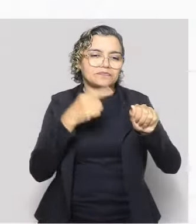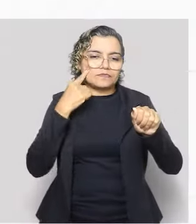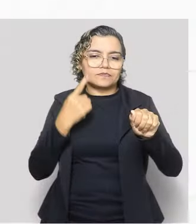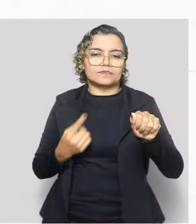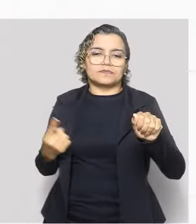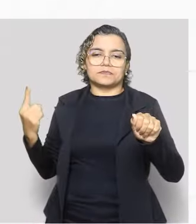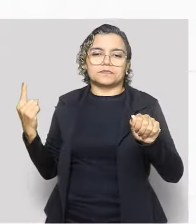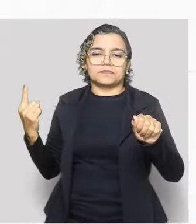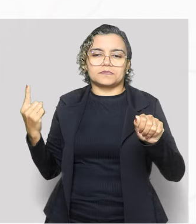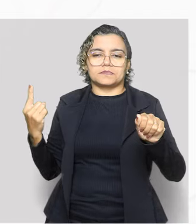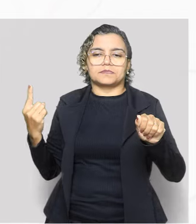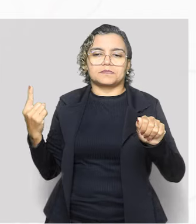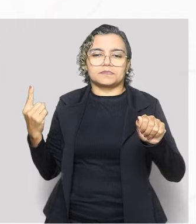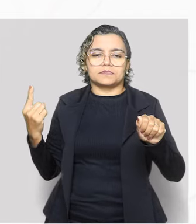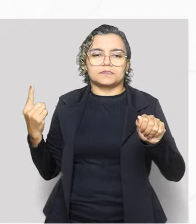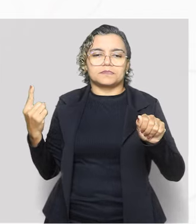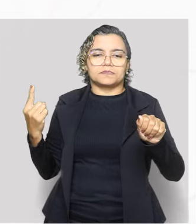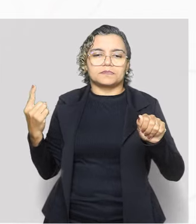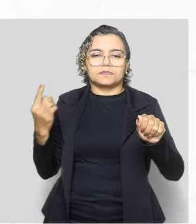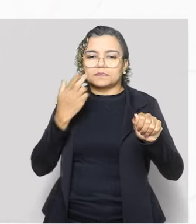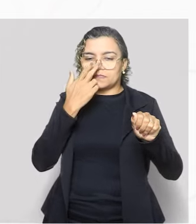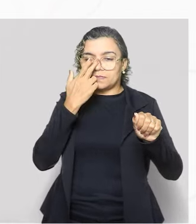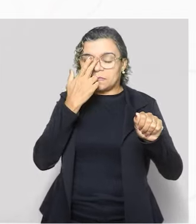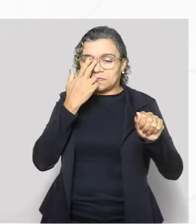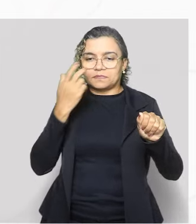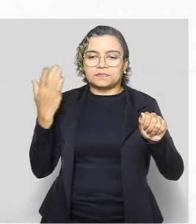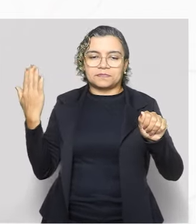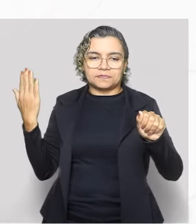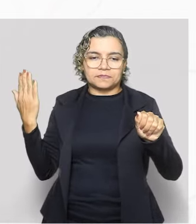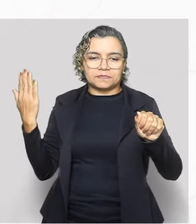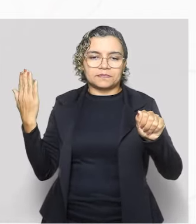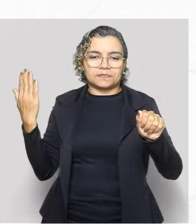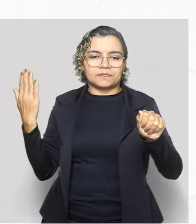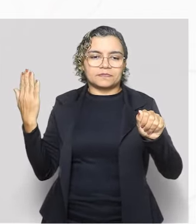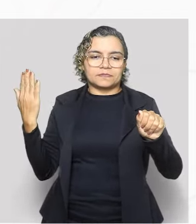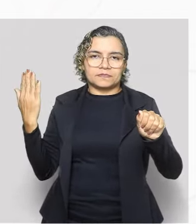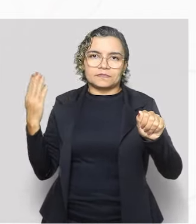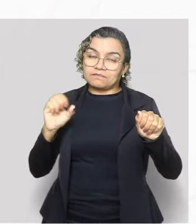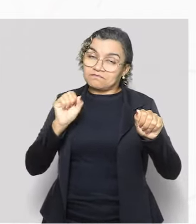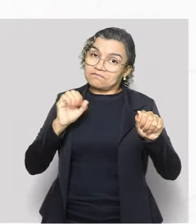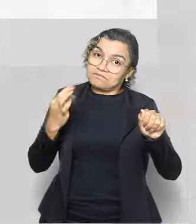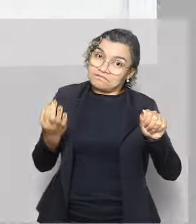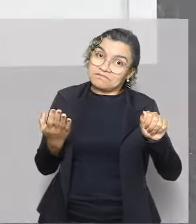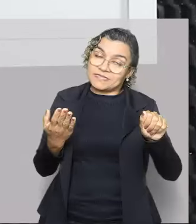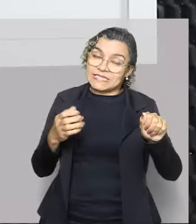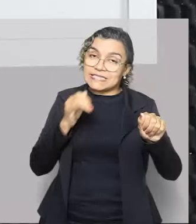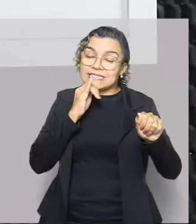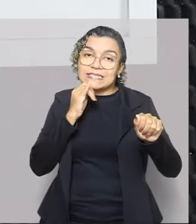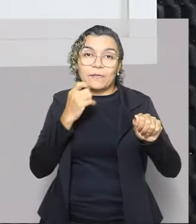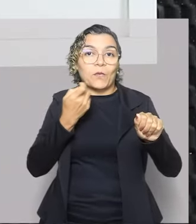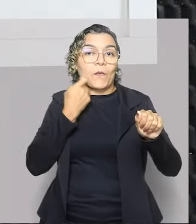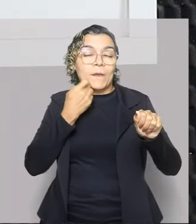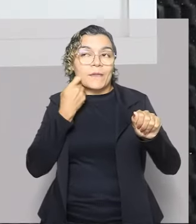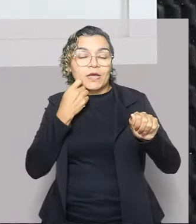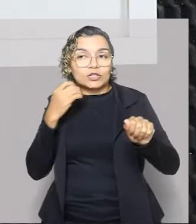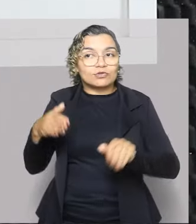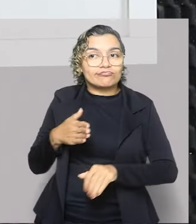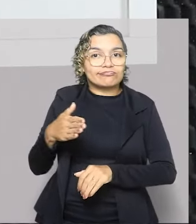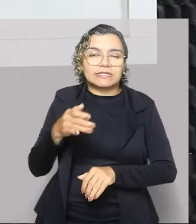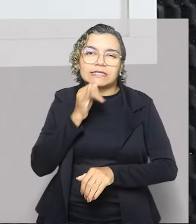são morfologicamente muito semelhantes entre si e tem a mesma desenvoltura para nadar Será se pela desenvoltura para nadar a gente